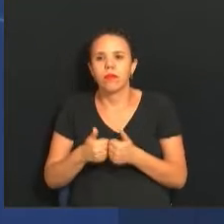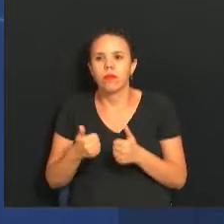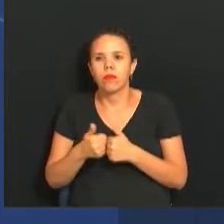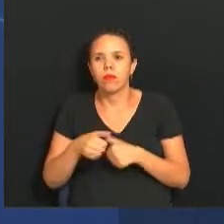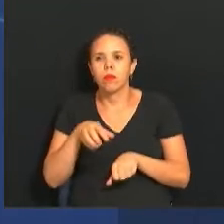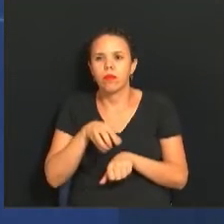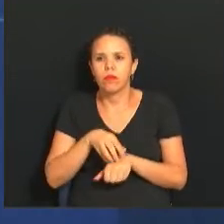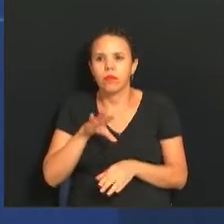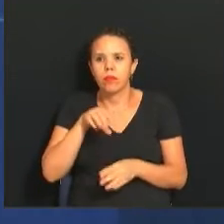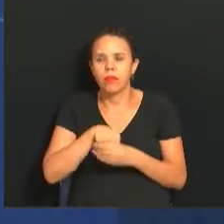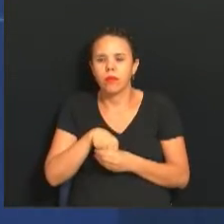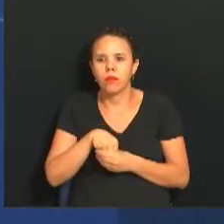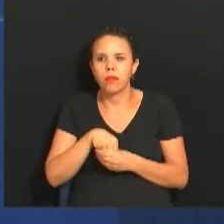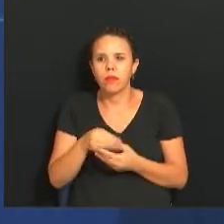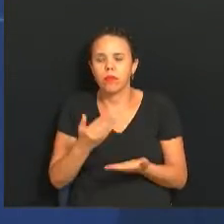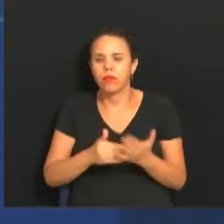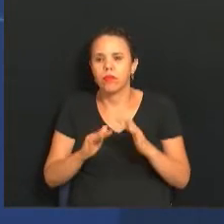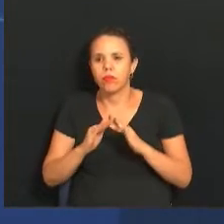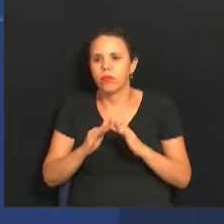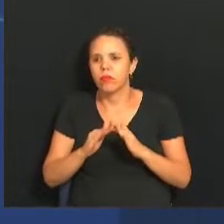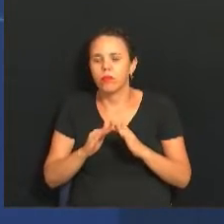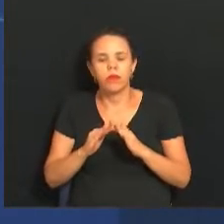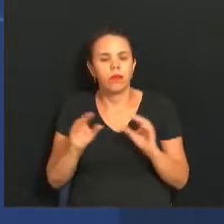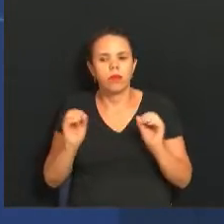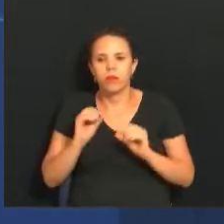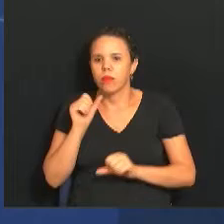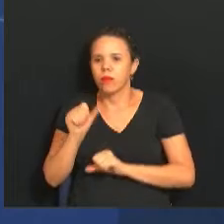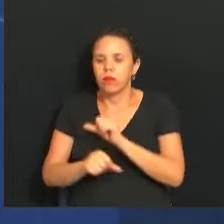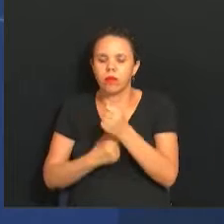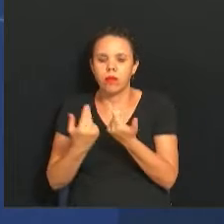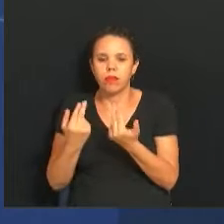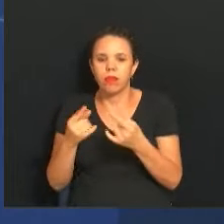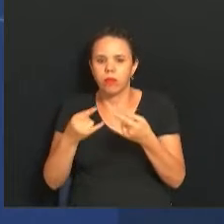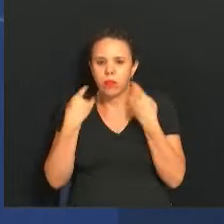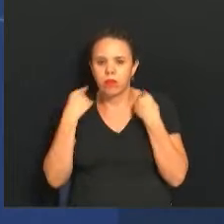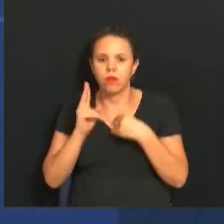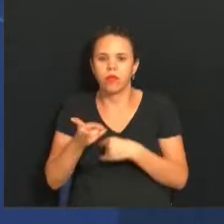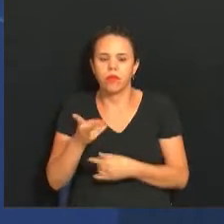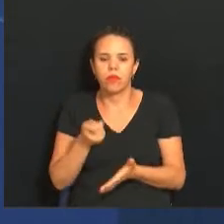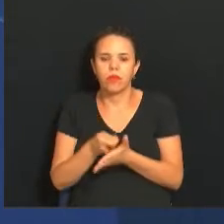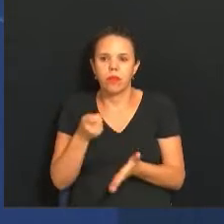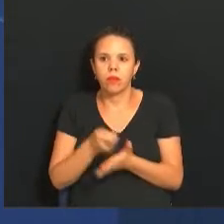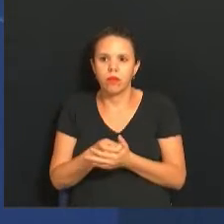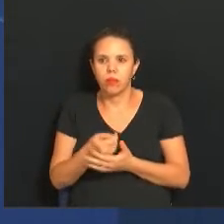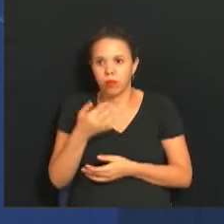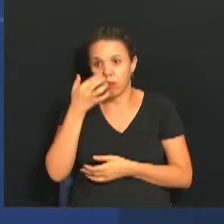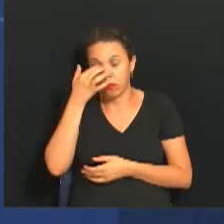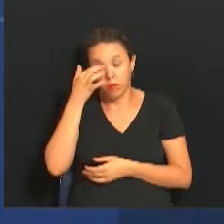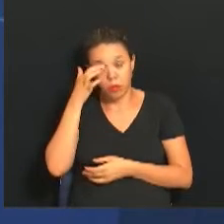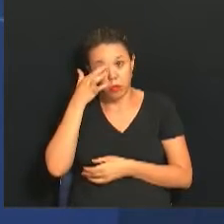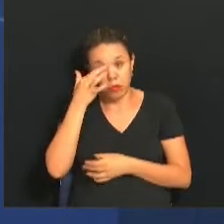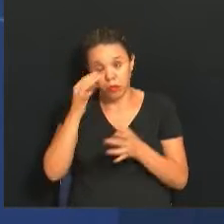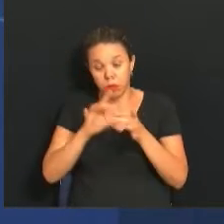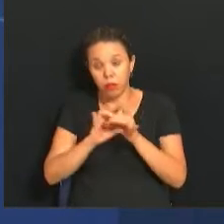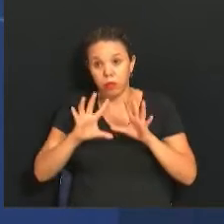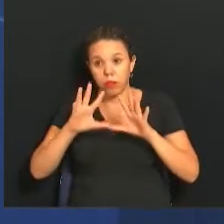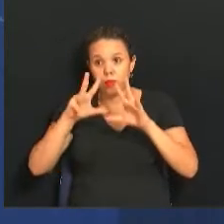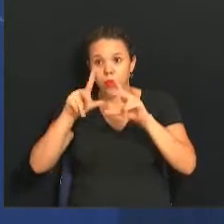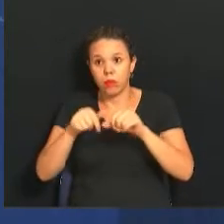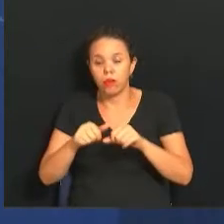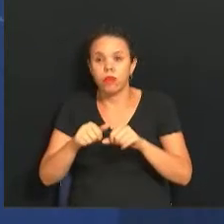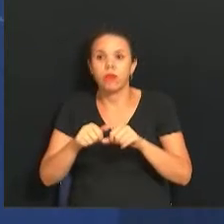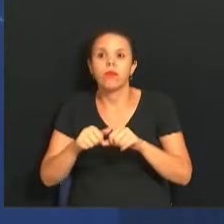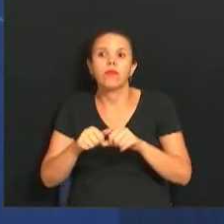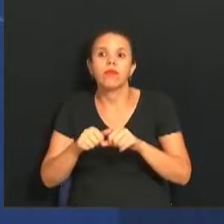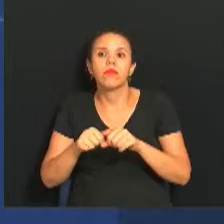público, dentro de escolas, nada muda. O uso segue obrigatório. Estão liberados todos os jogos também,